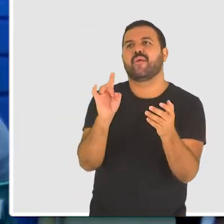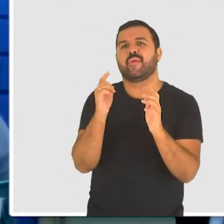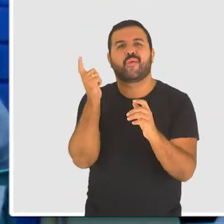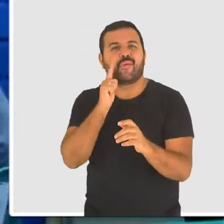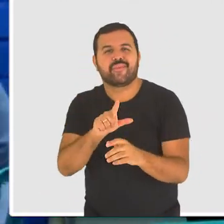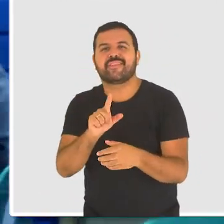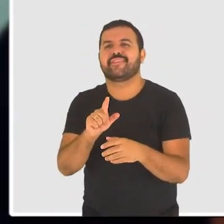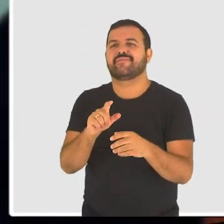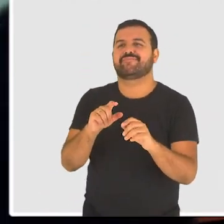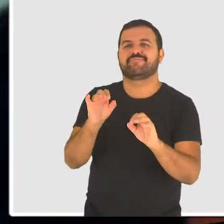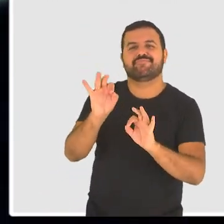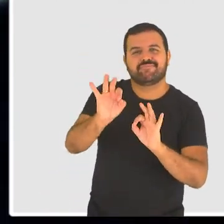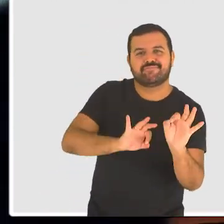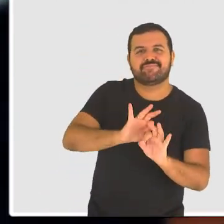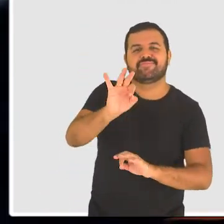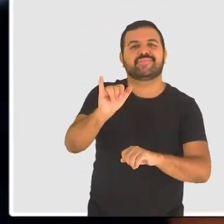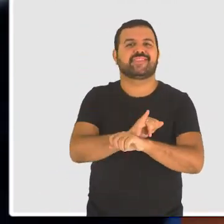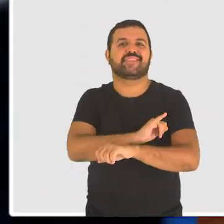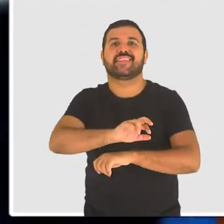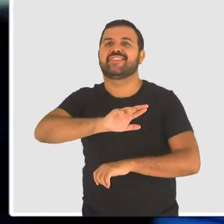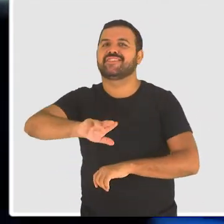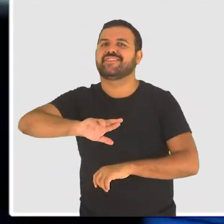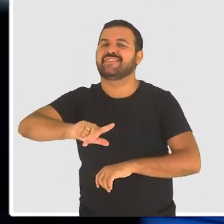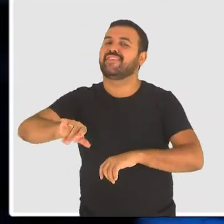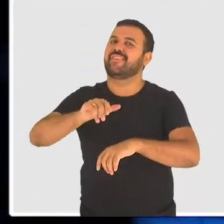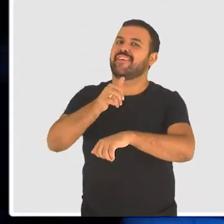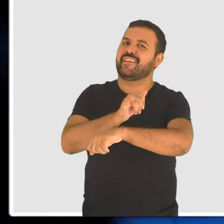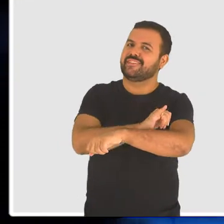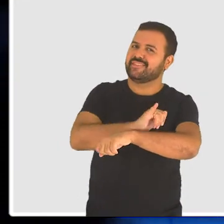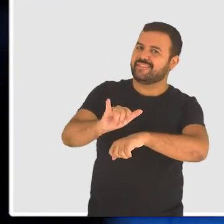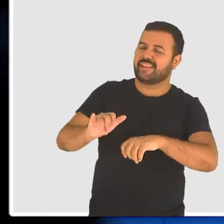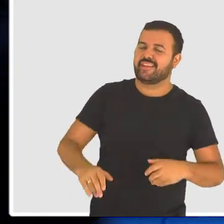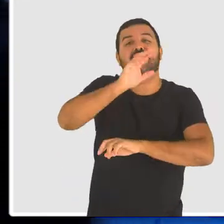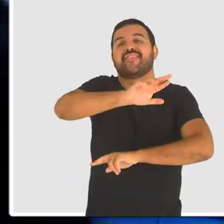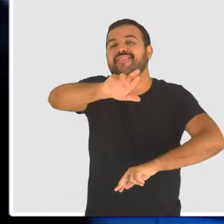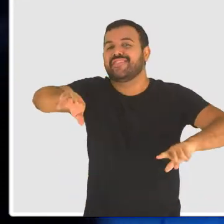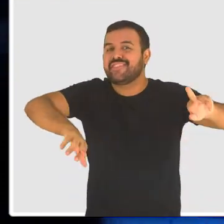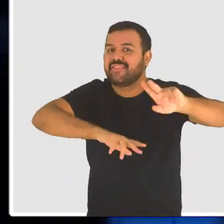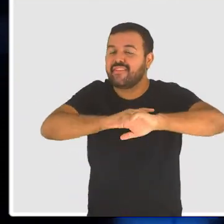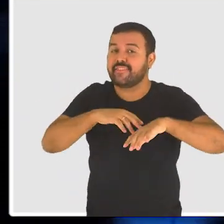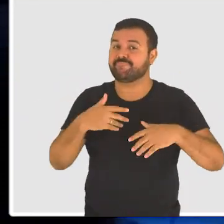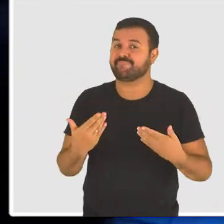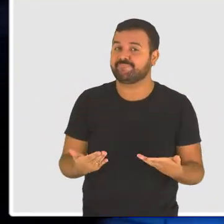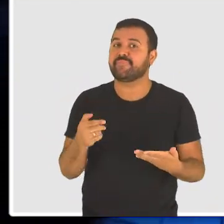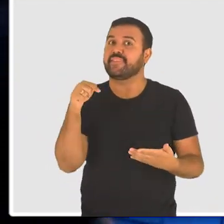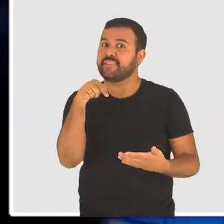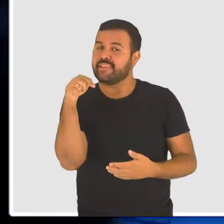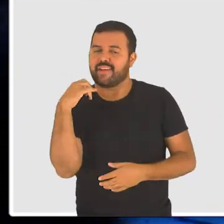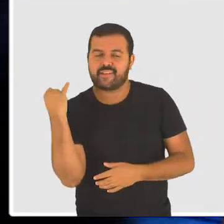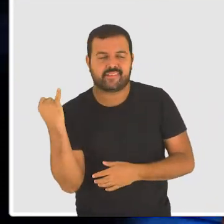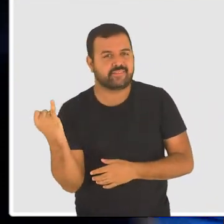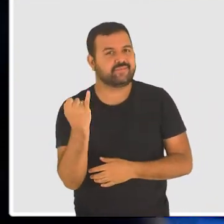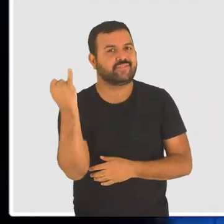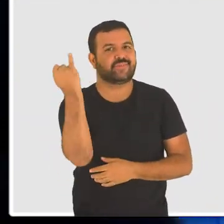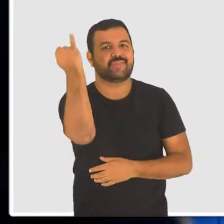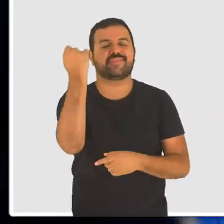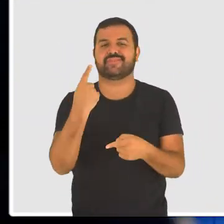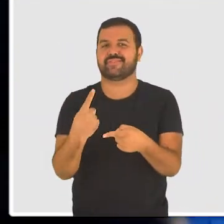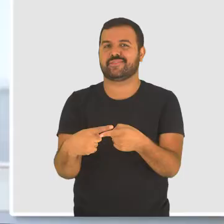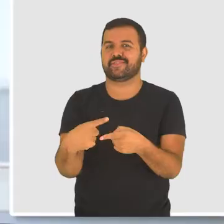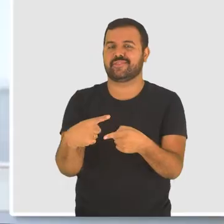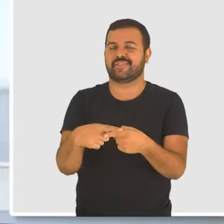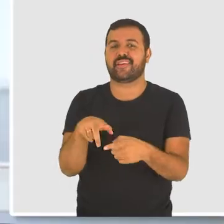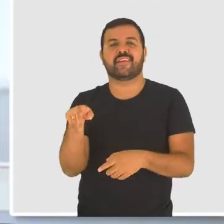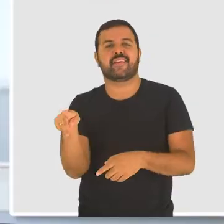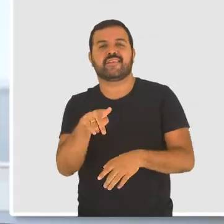diferentes estratégias de solução? E é exatamente aí, esse é um ponto muito importante, porque o professor